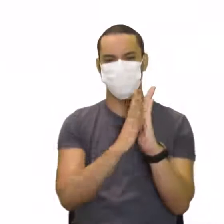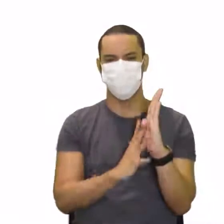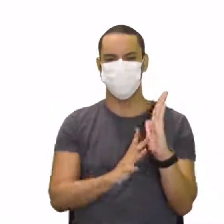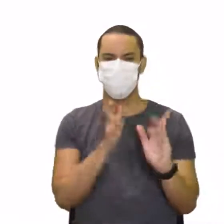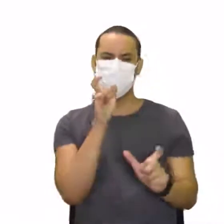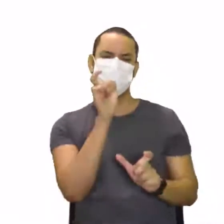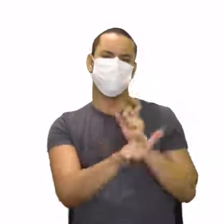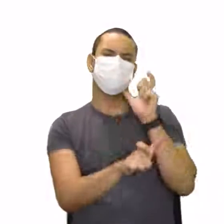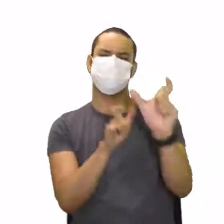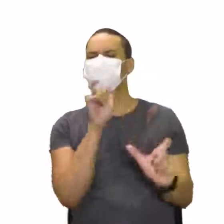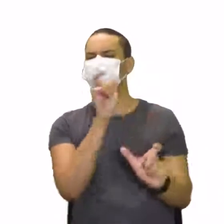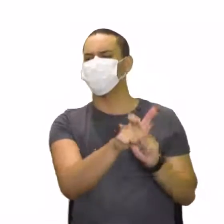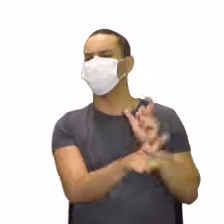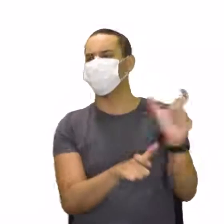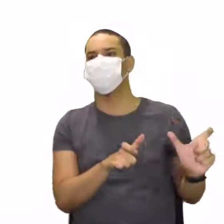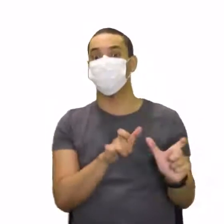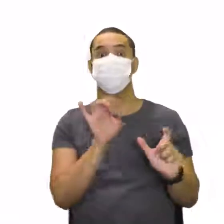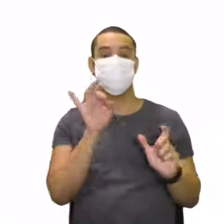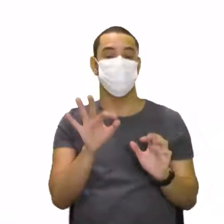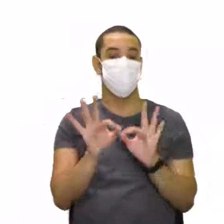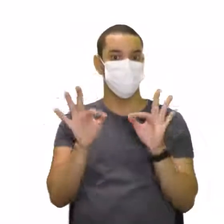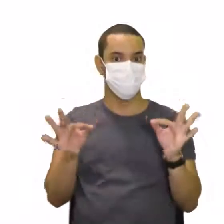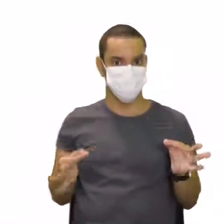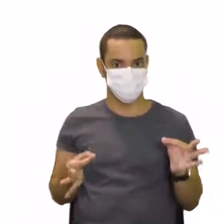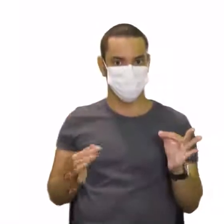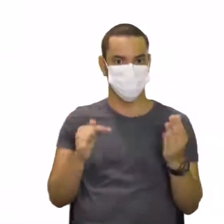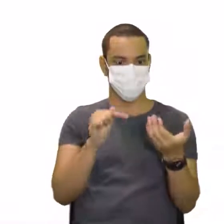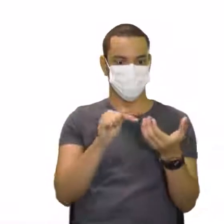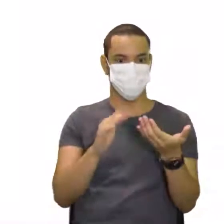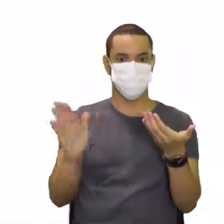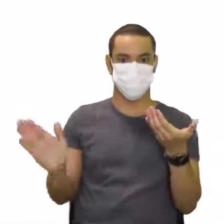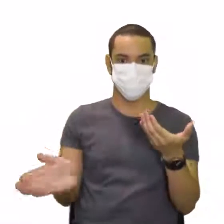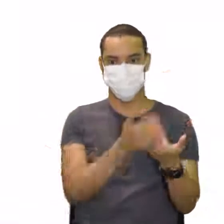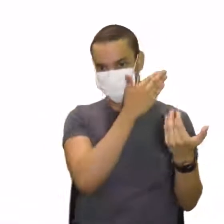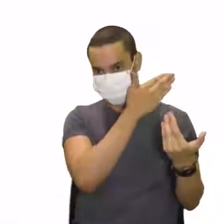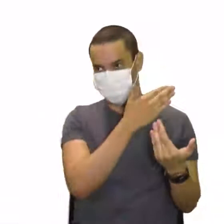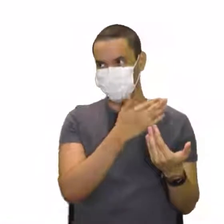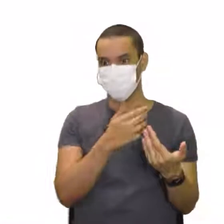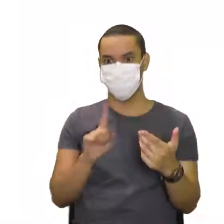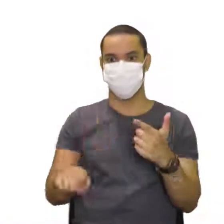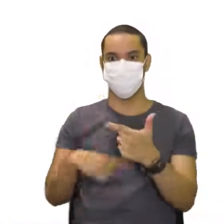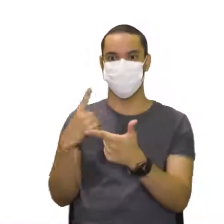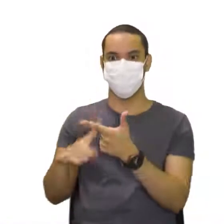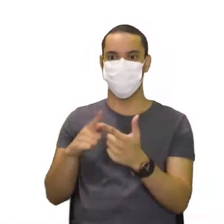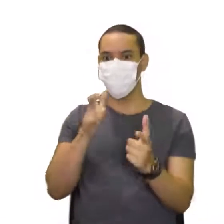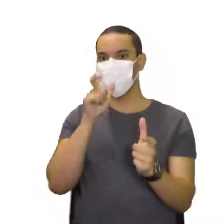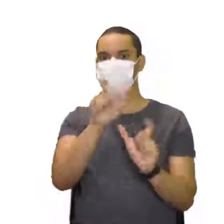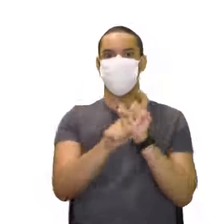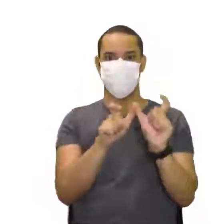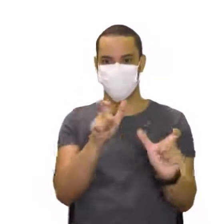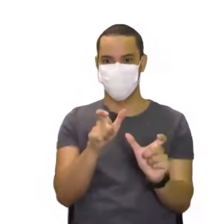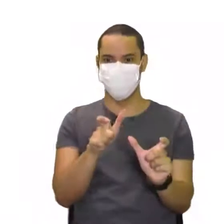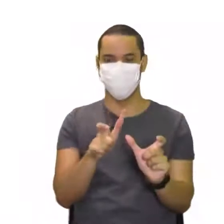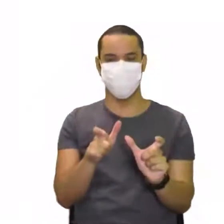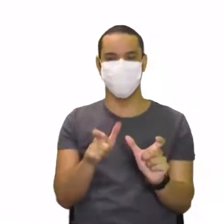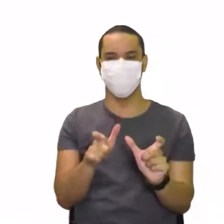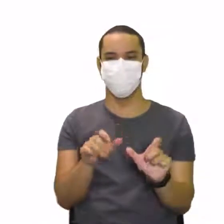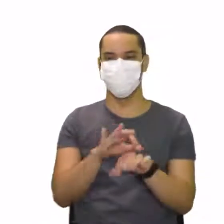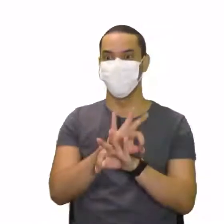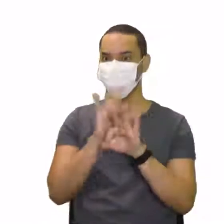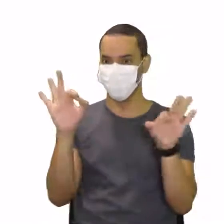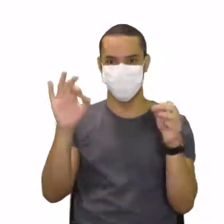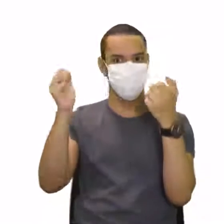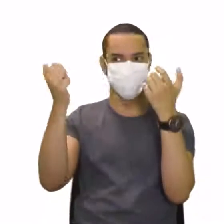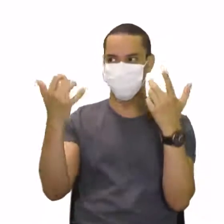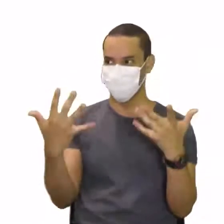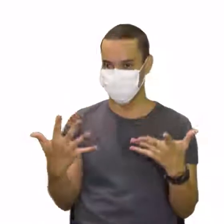Então, só pra gente exemplificar, esse aqui é o que você chuta, esse aqui é o que você xinga, tá bom? Só pra gente se situar